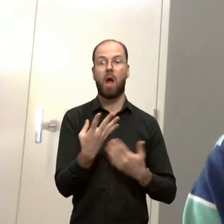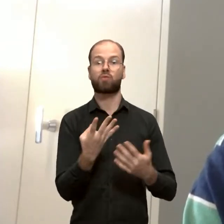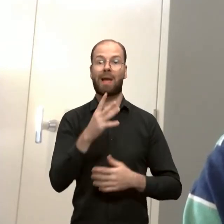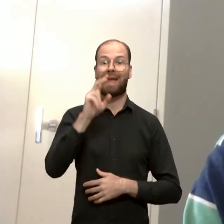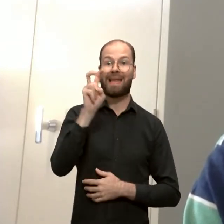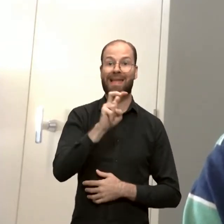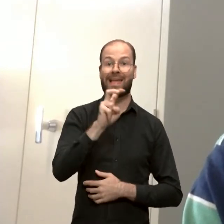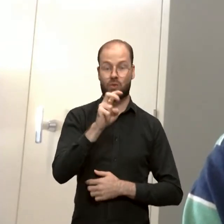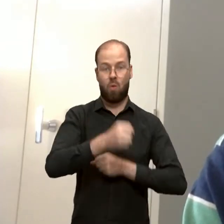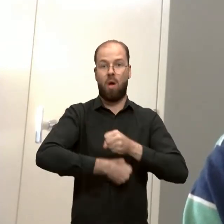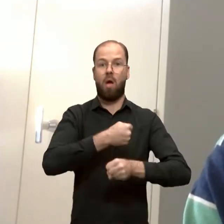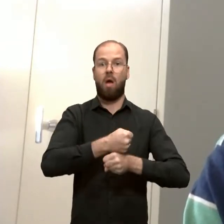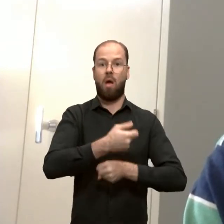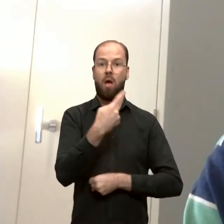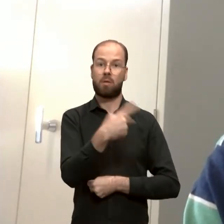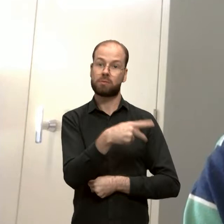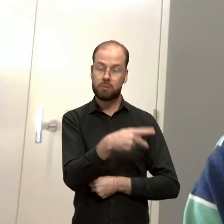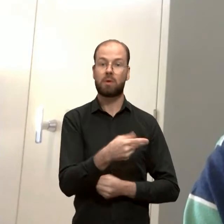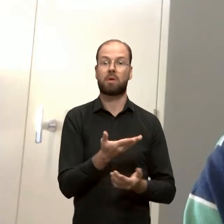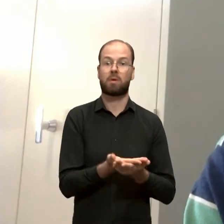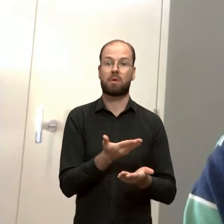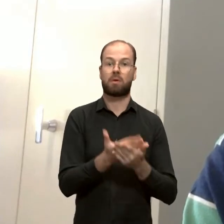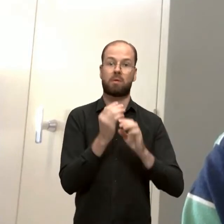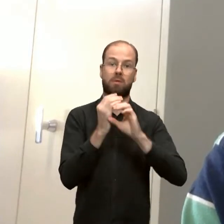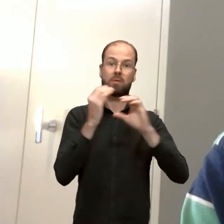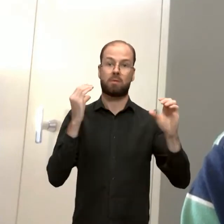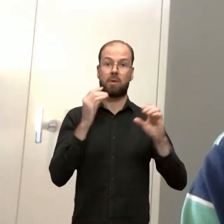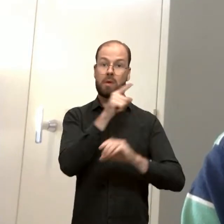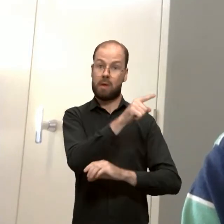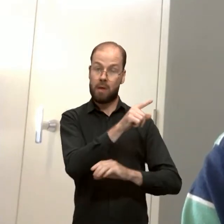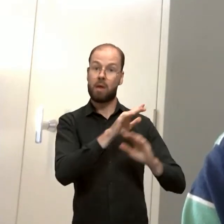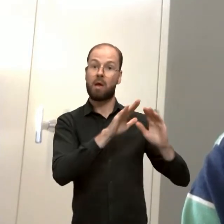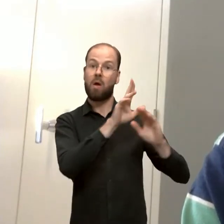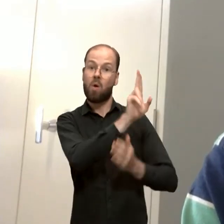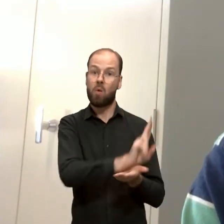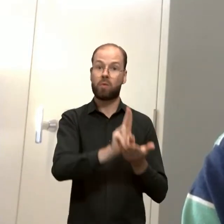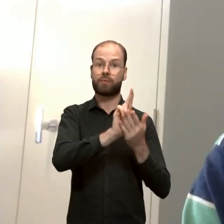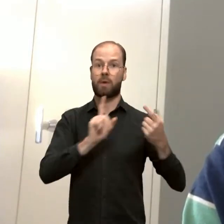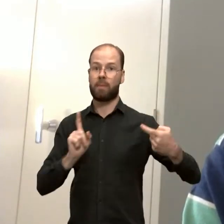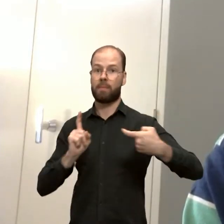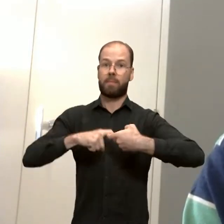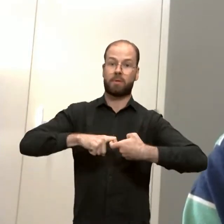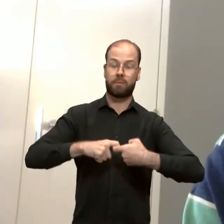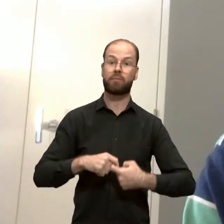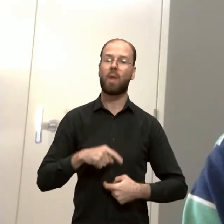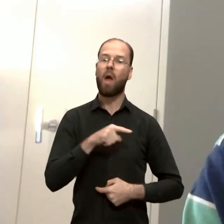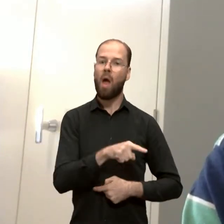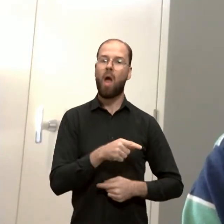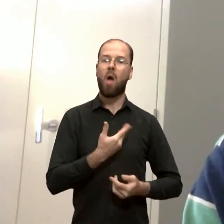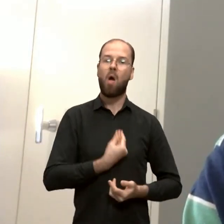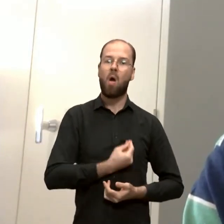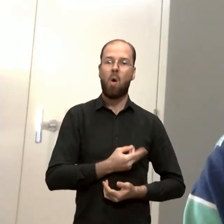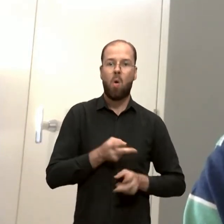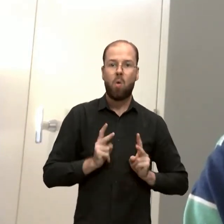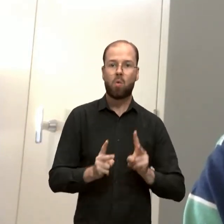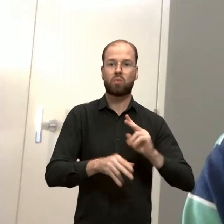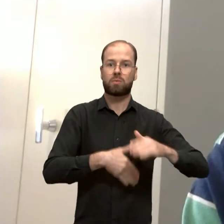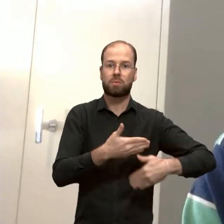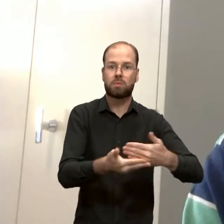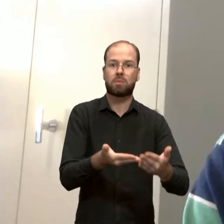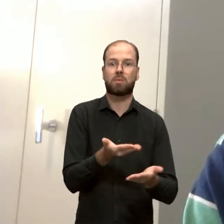de engenharia nessas instituições parceiras. E para poderem desenvolver seus estudos, eles precisam